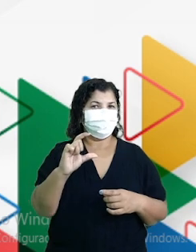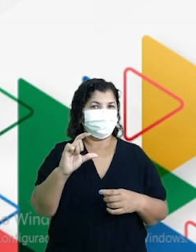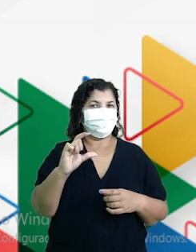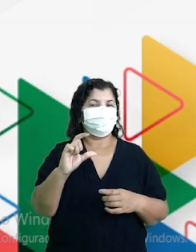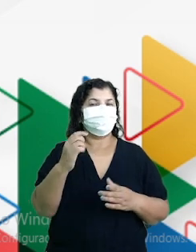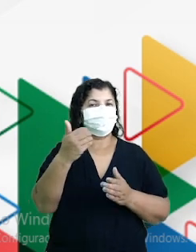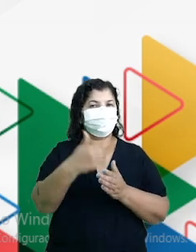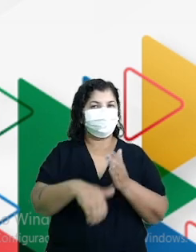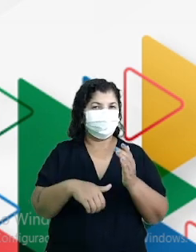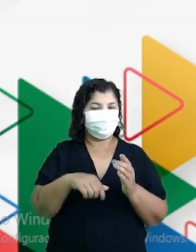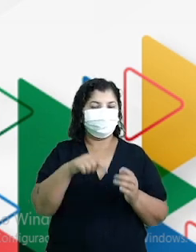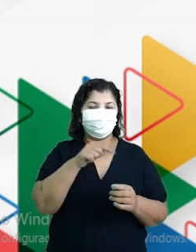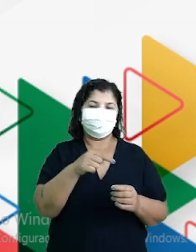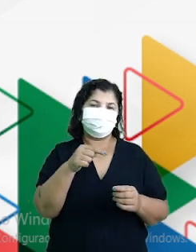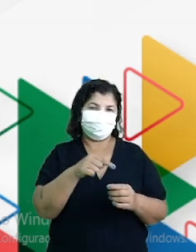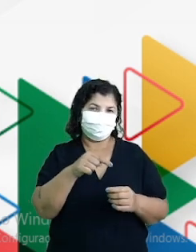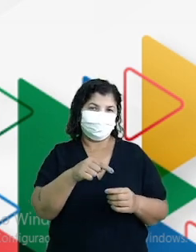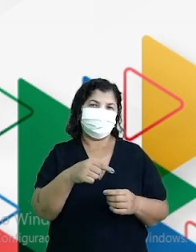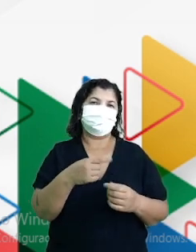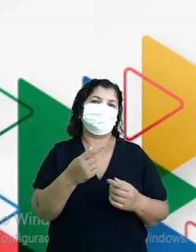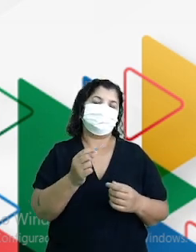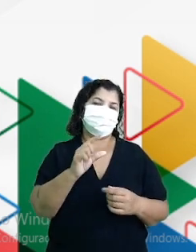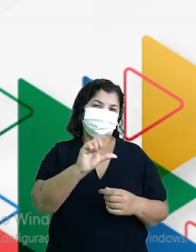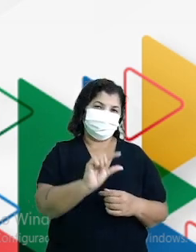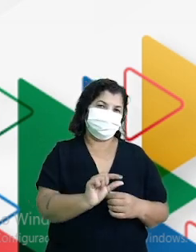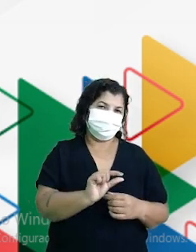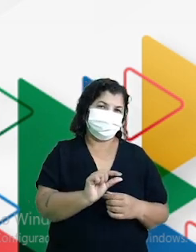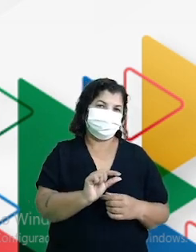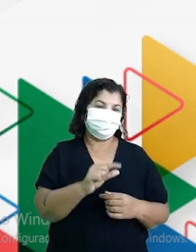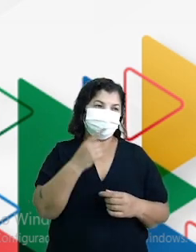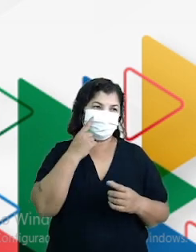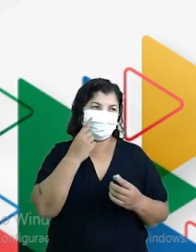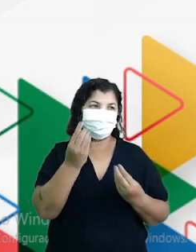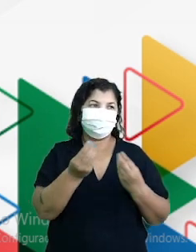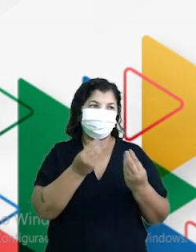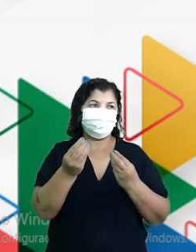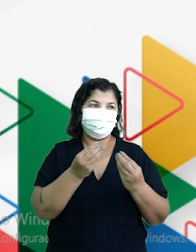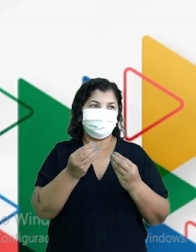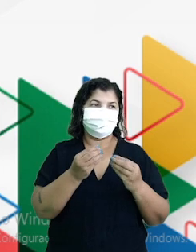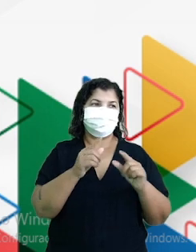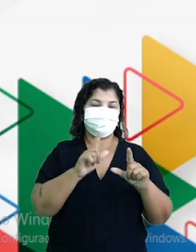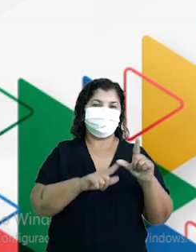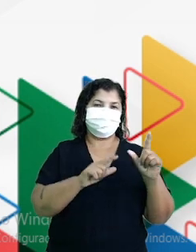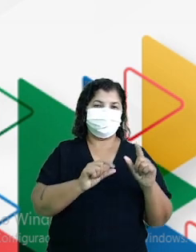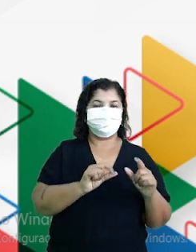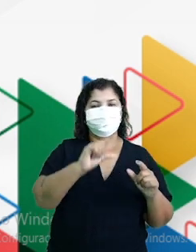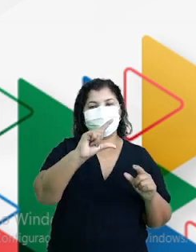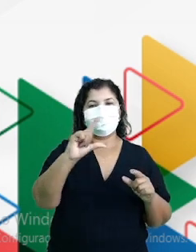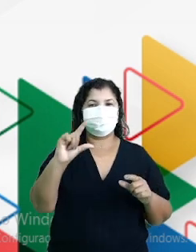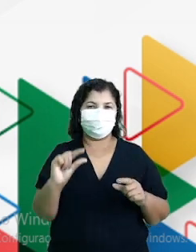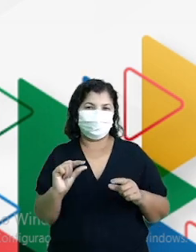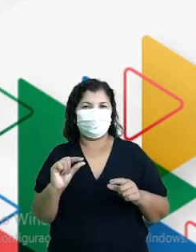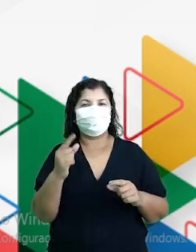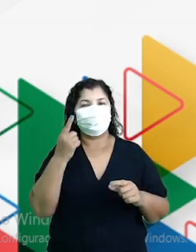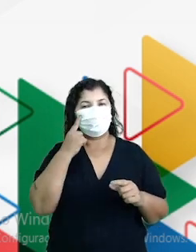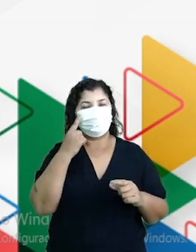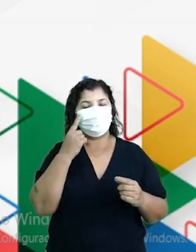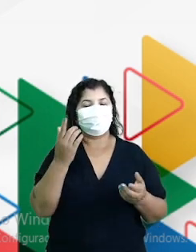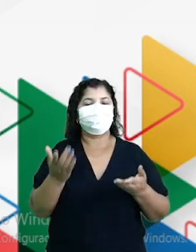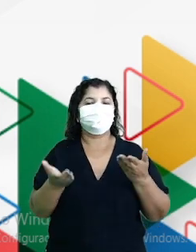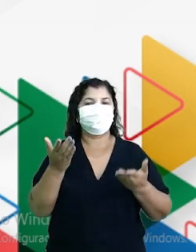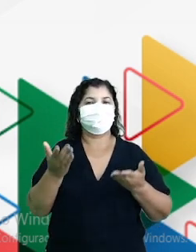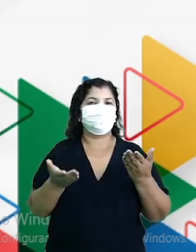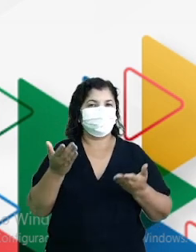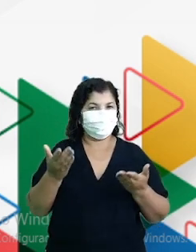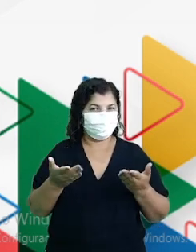do potencial de redução menor. Vou colocar aí letra maiúscula e letra minúscula só para diferenciar os potenciais de